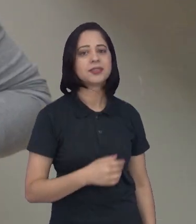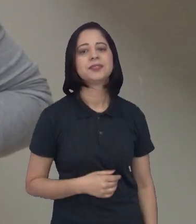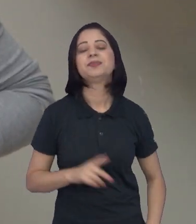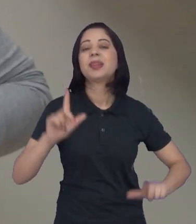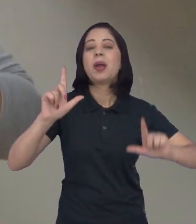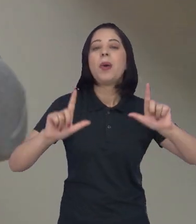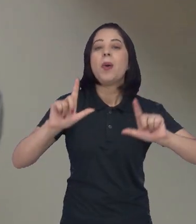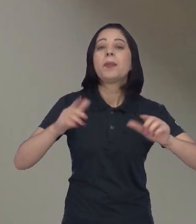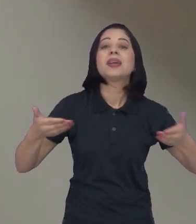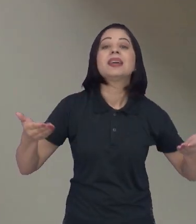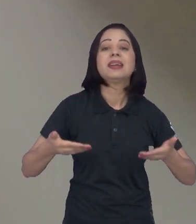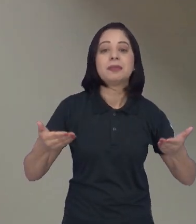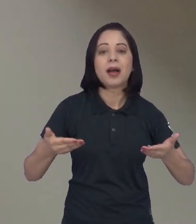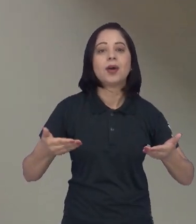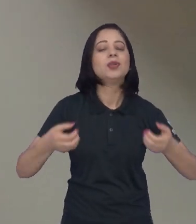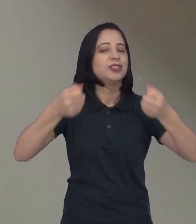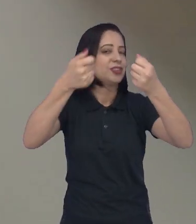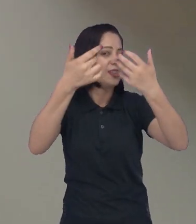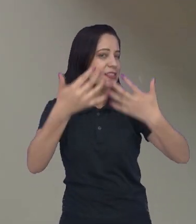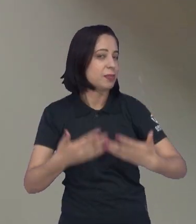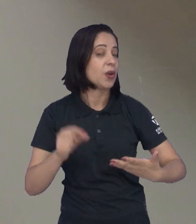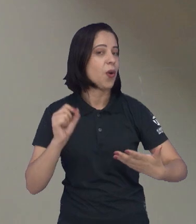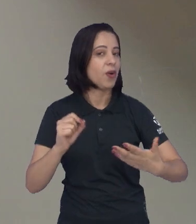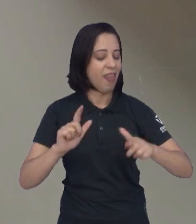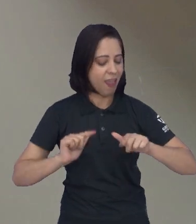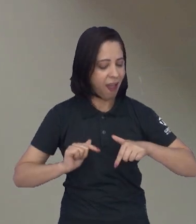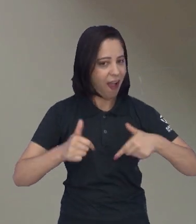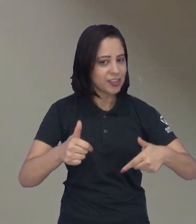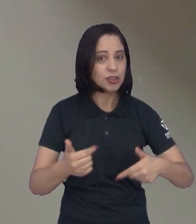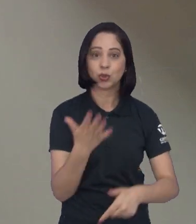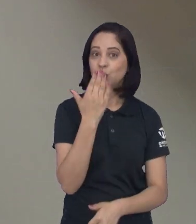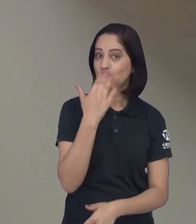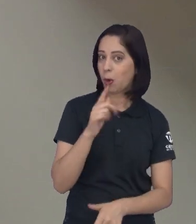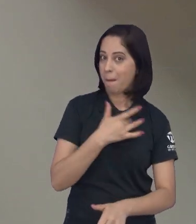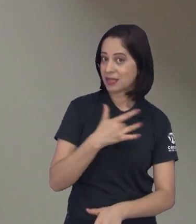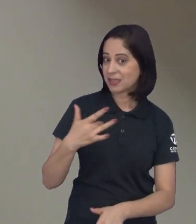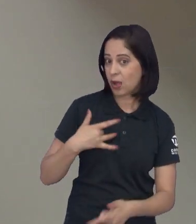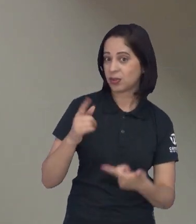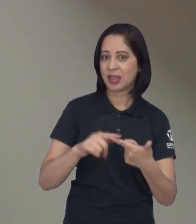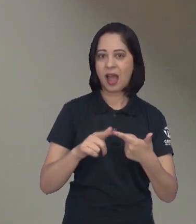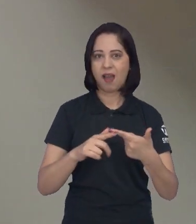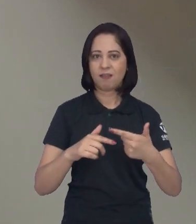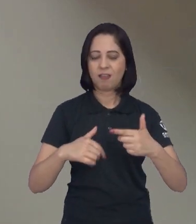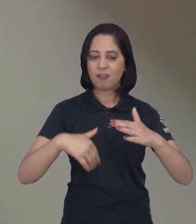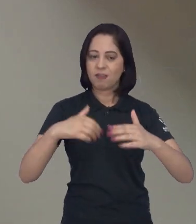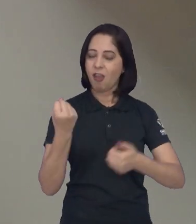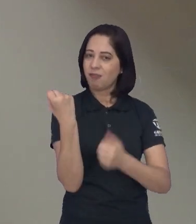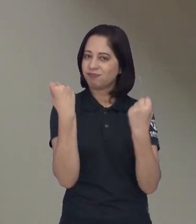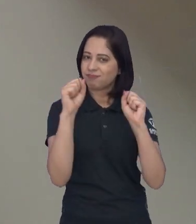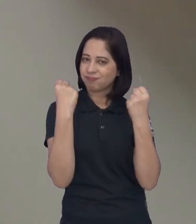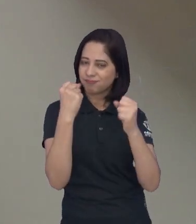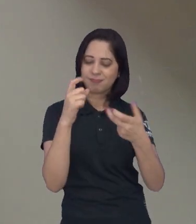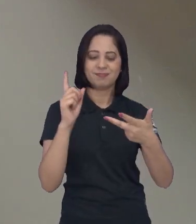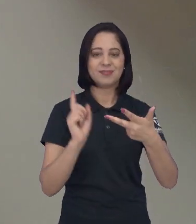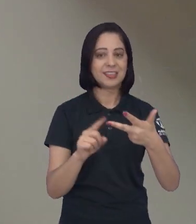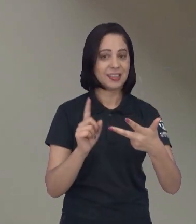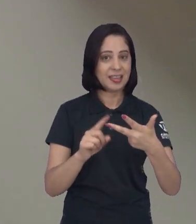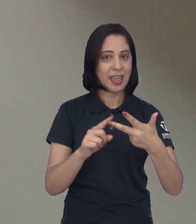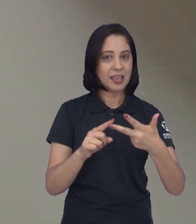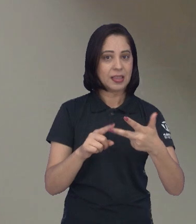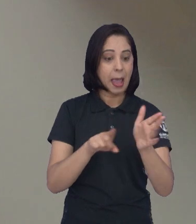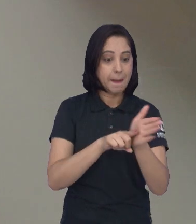programa de hoje ficou claro que atitudes básicas como alimentação saudável prática de atividades físicas e